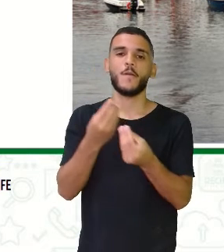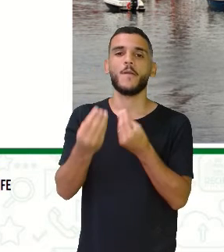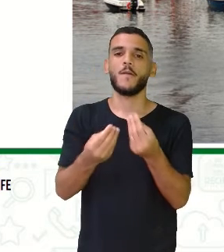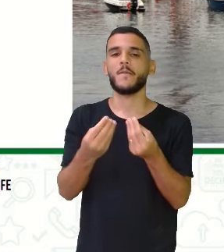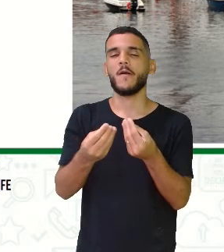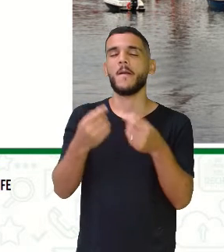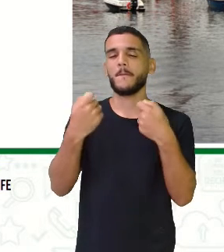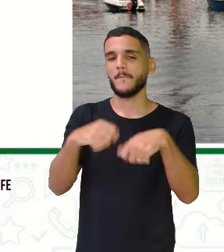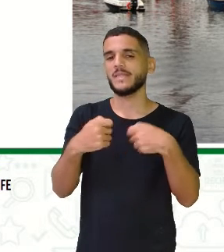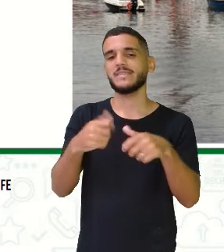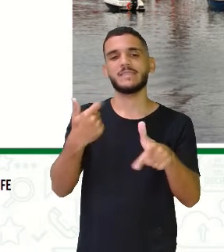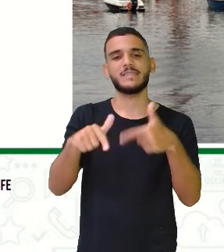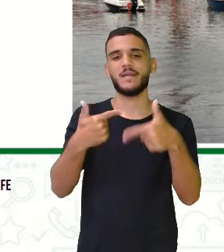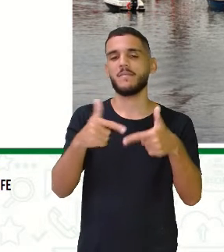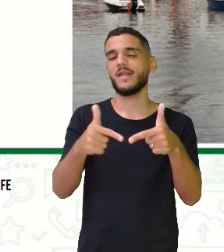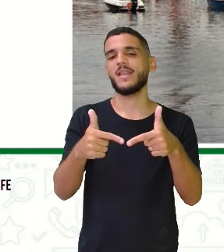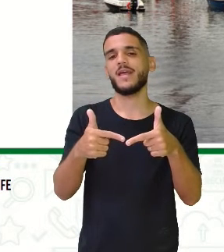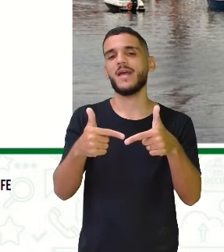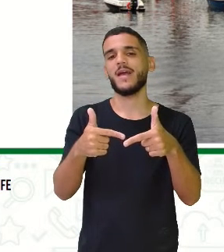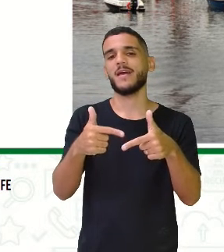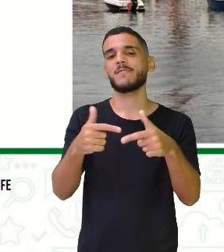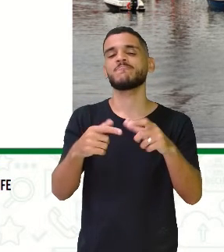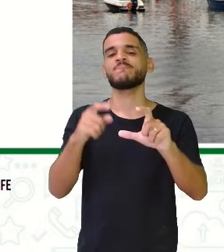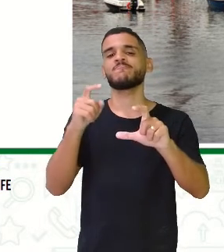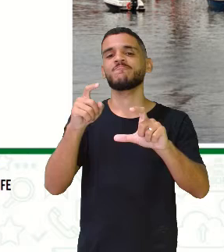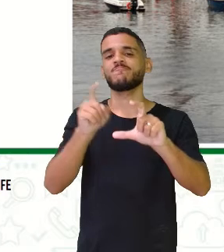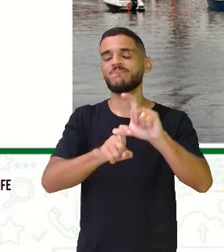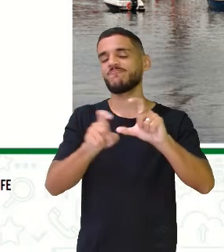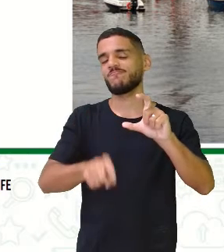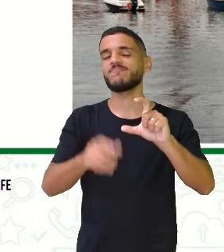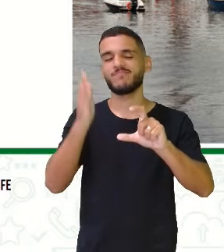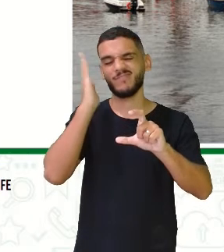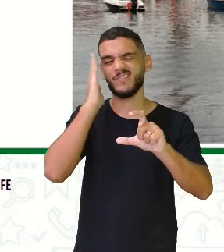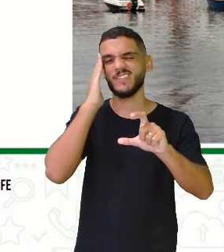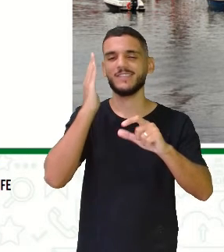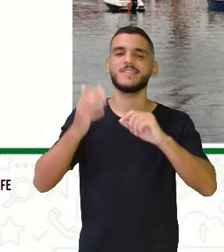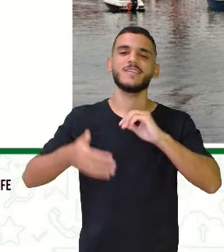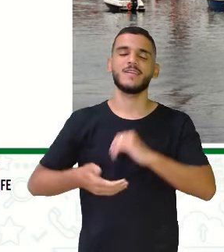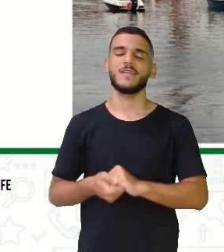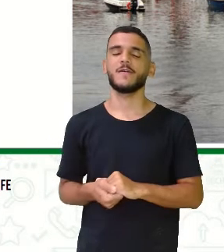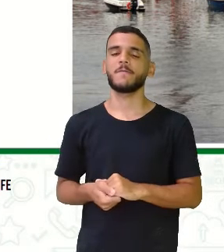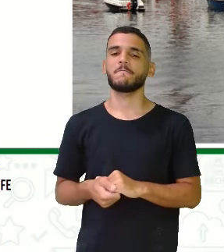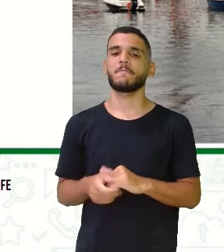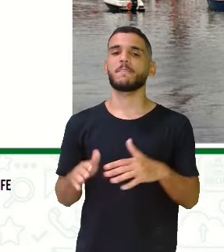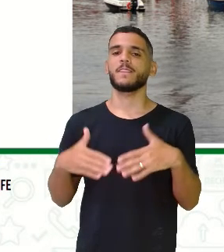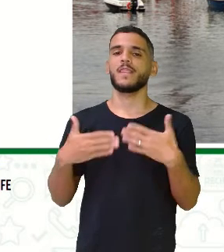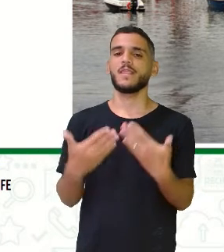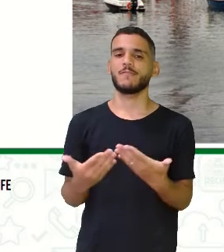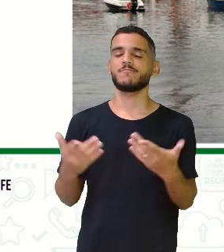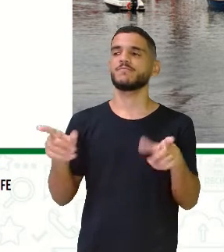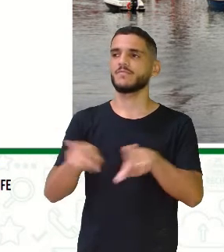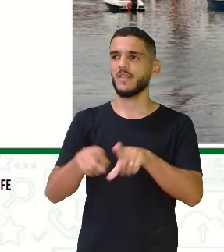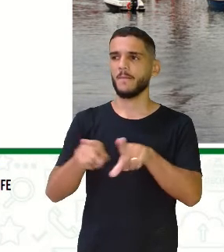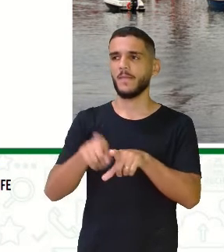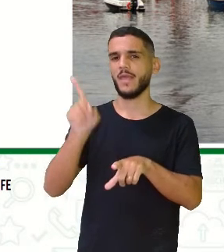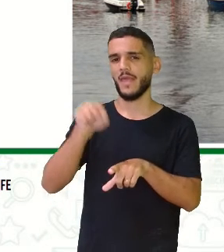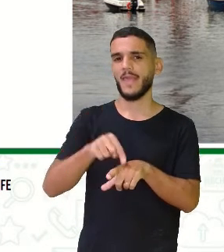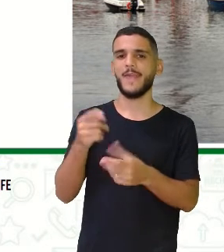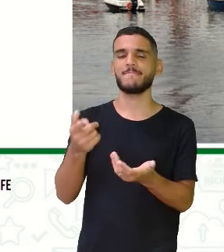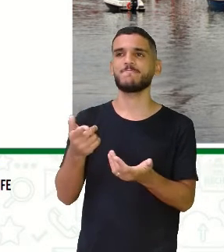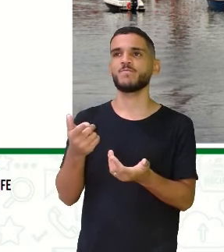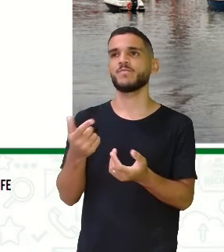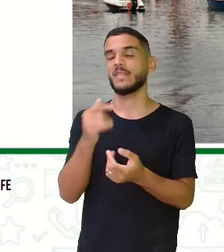gostariam, e aí elas sobrevivem em trabalhos assim. Esse trabalho também é bem ligado a